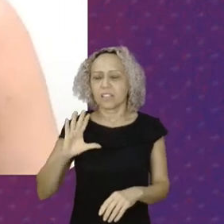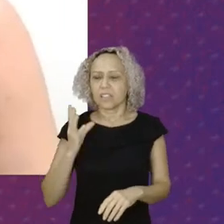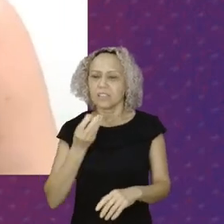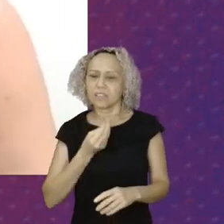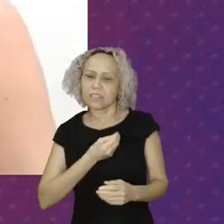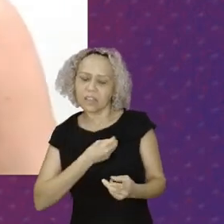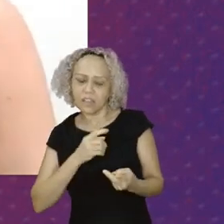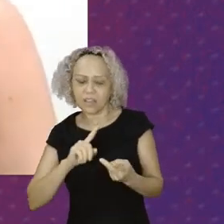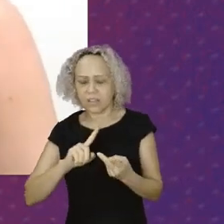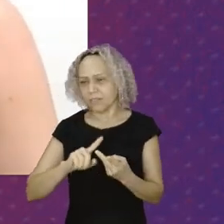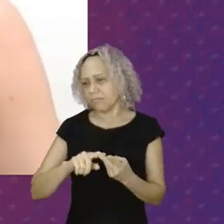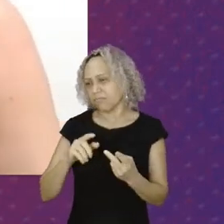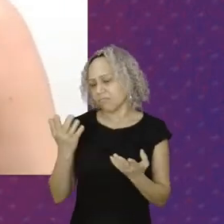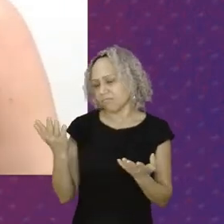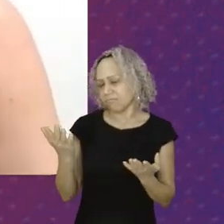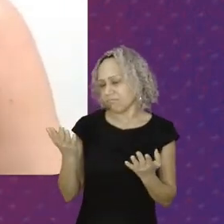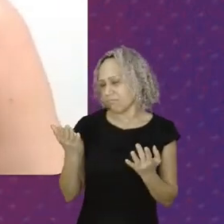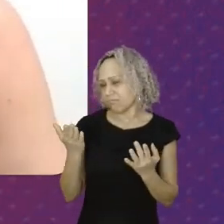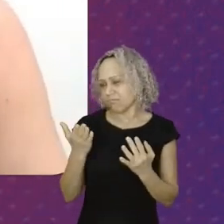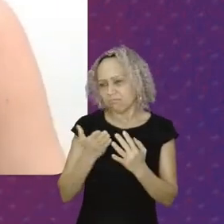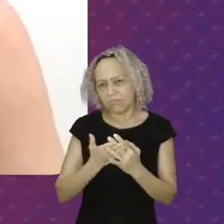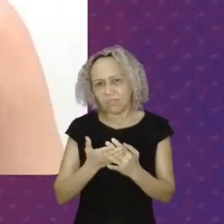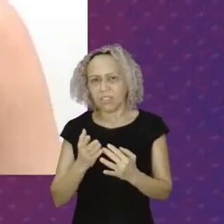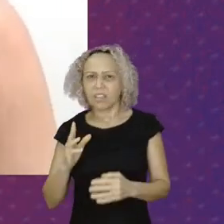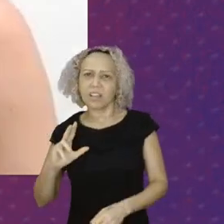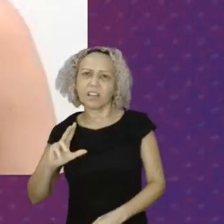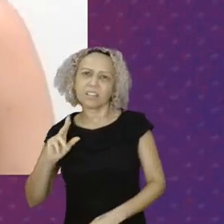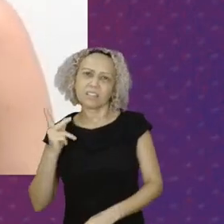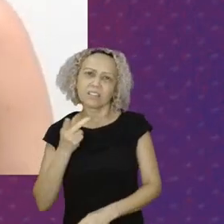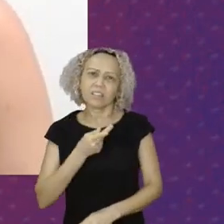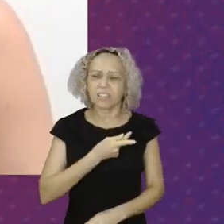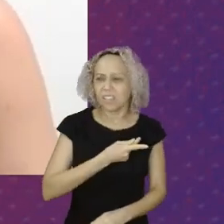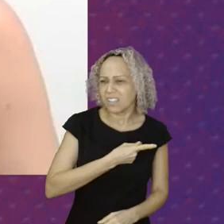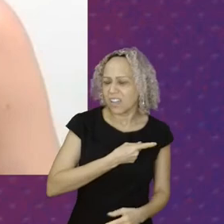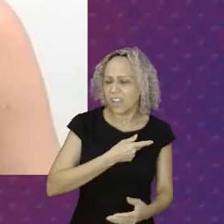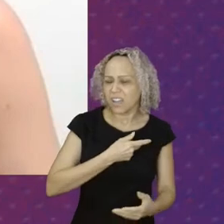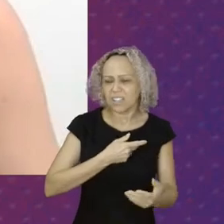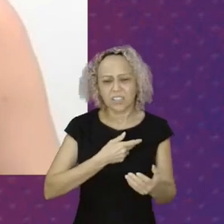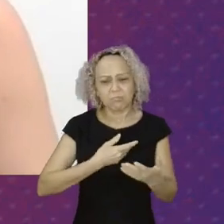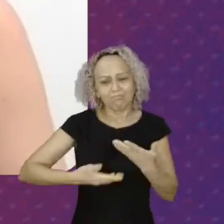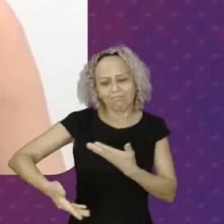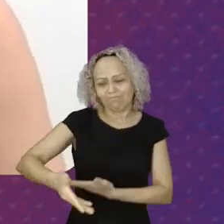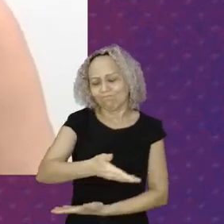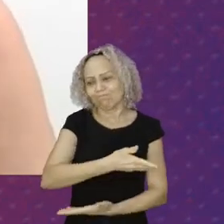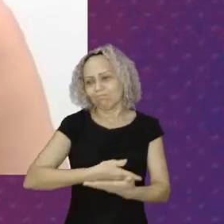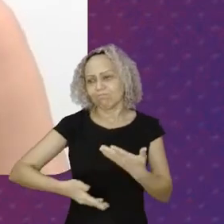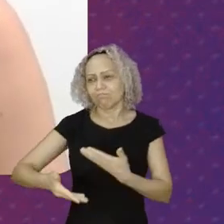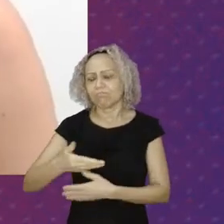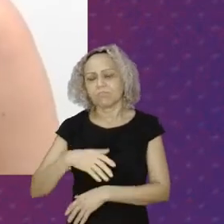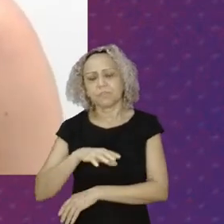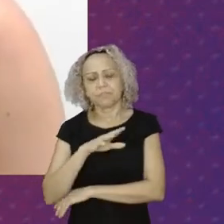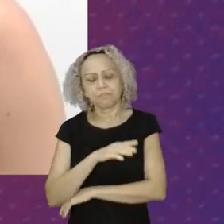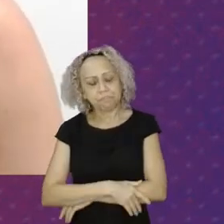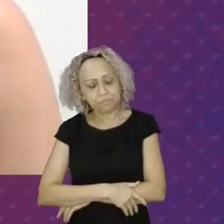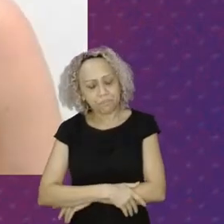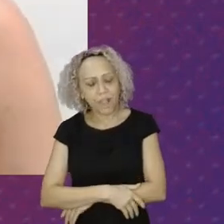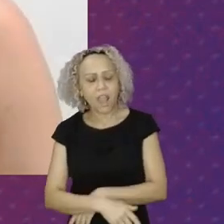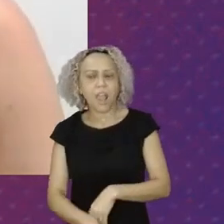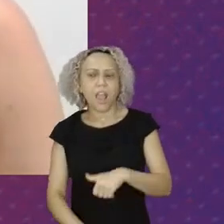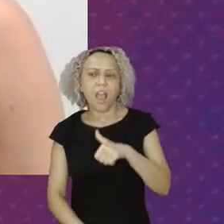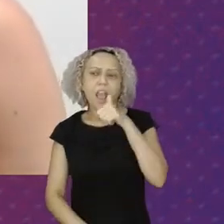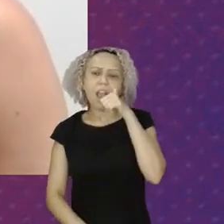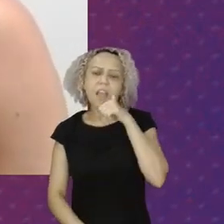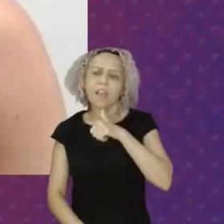na pansexualidade, etc., né? A intersexualidade, as mulheres com deficiência